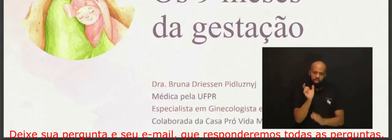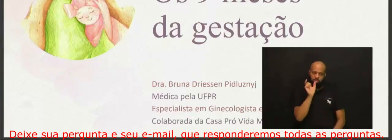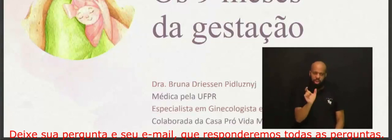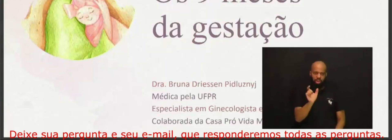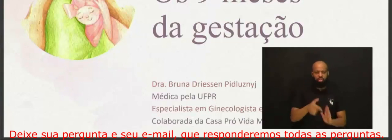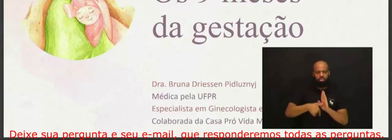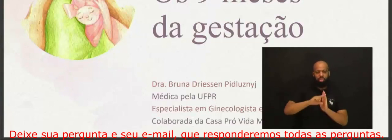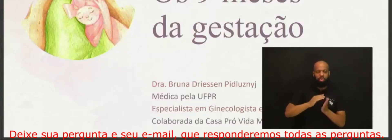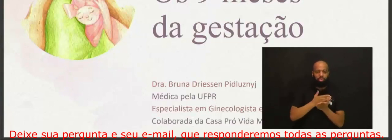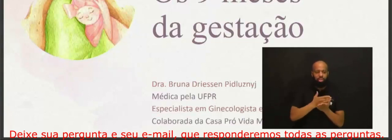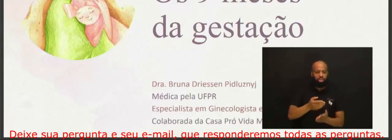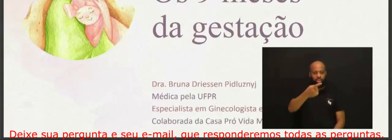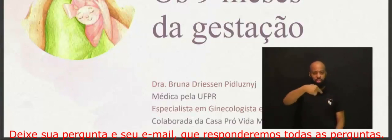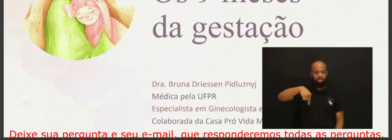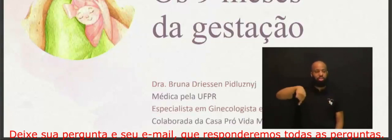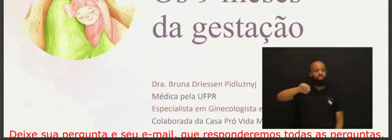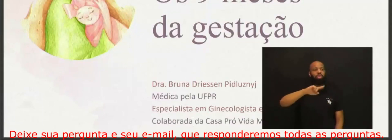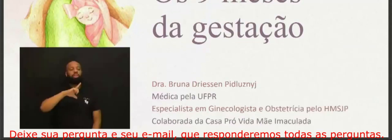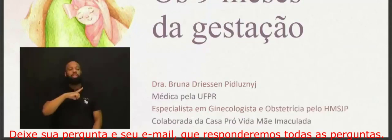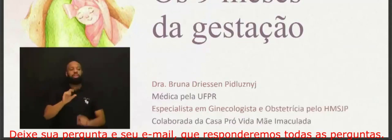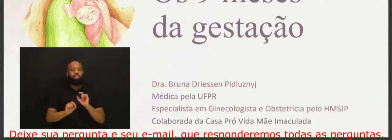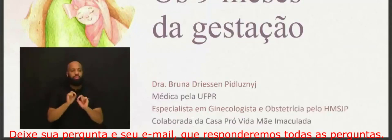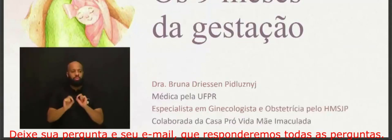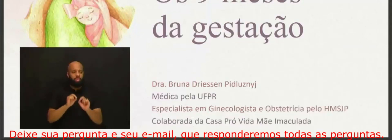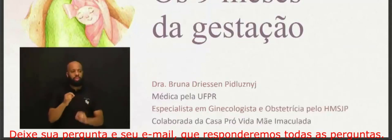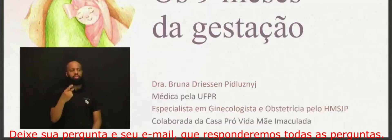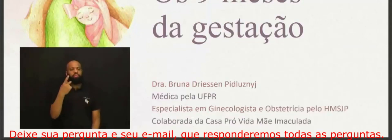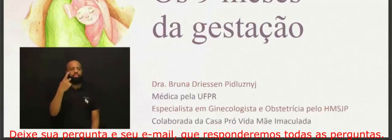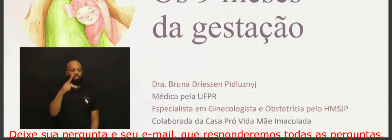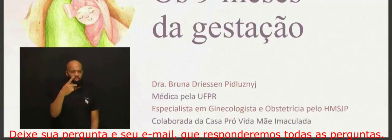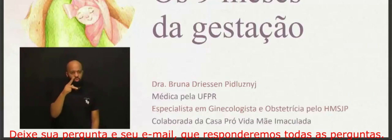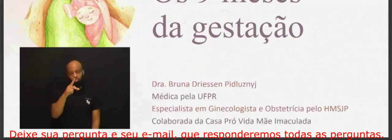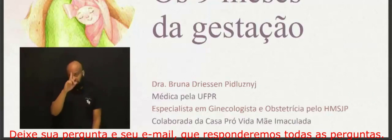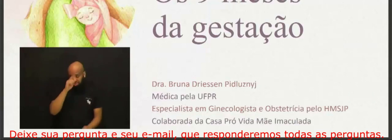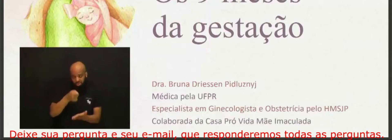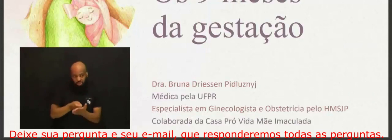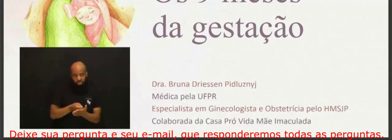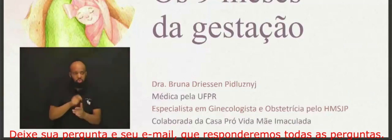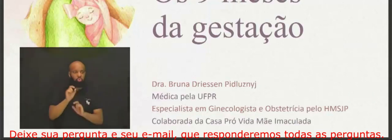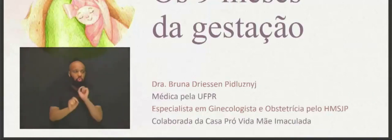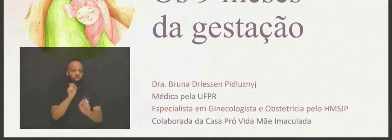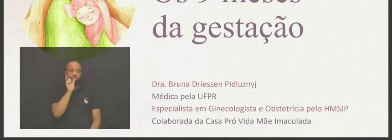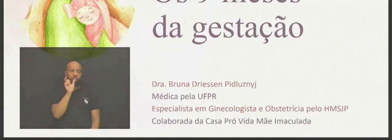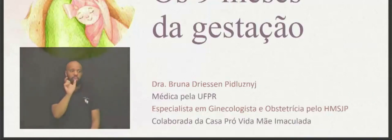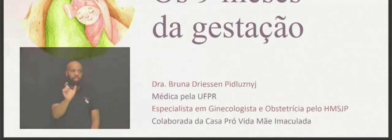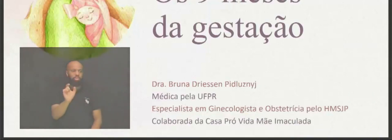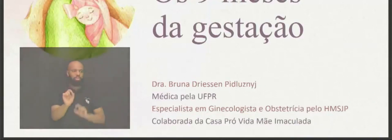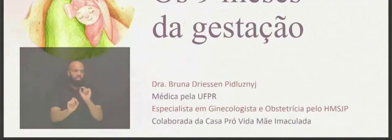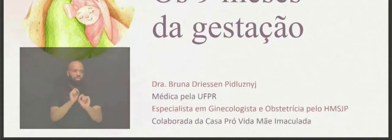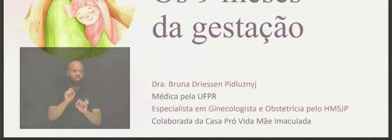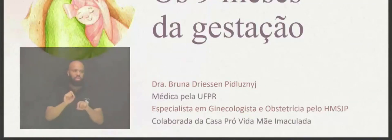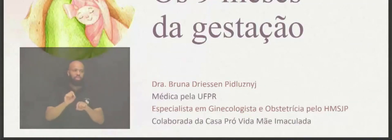que vocês tomem a sua posição. Quais dessas palavras, quais desses